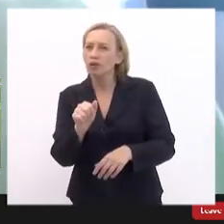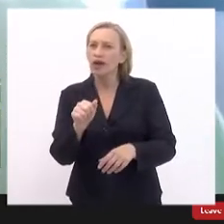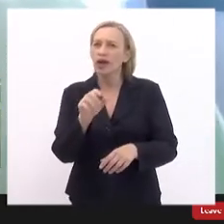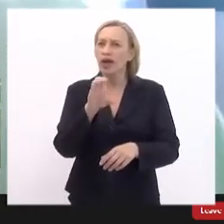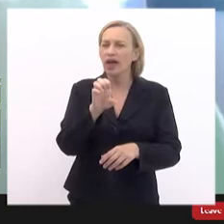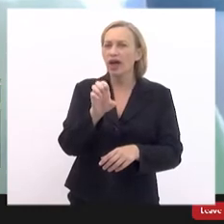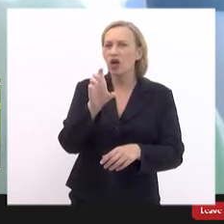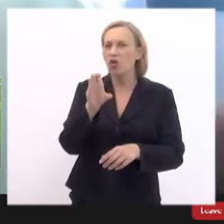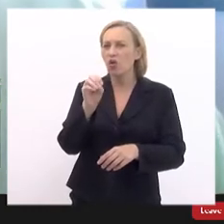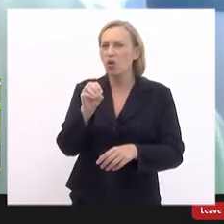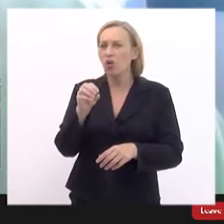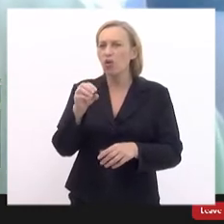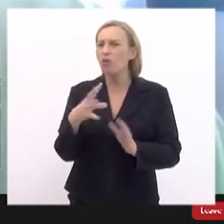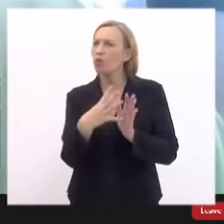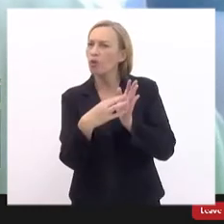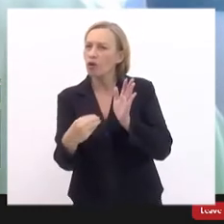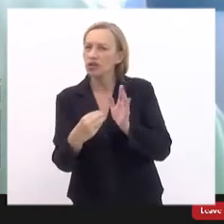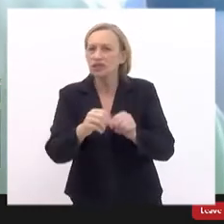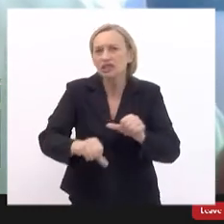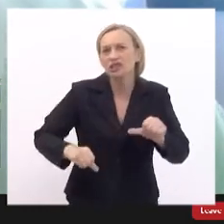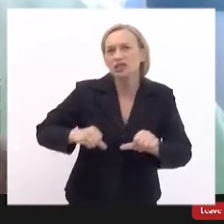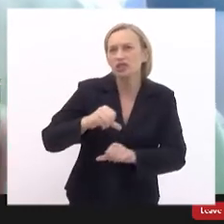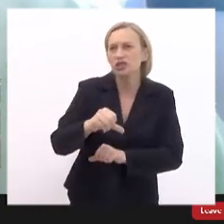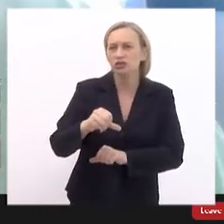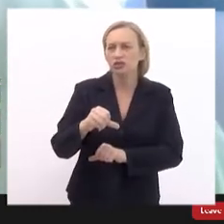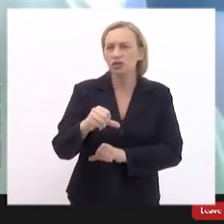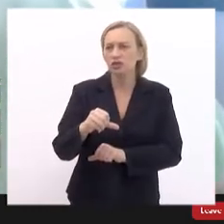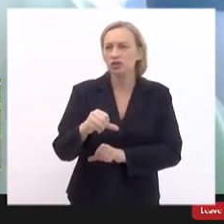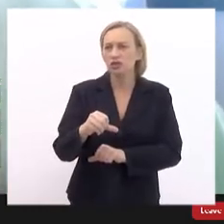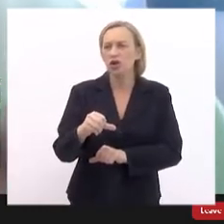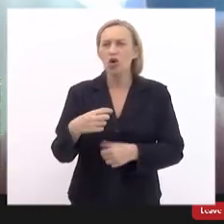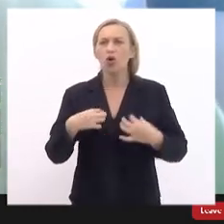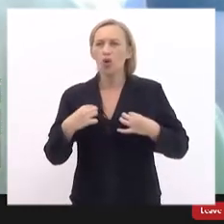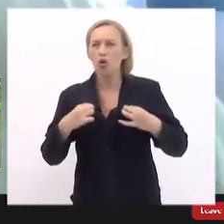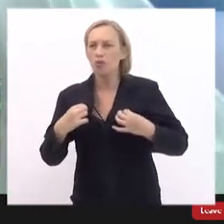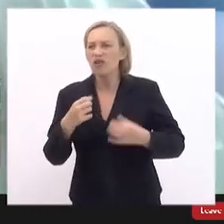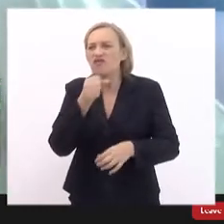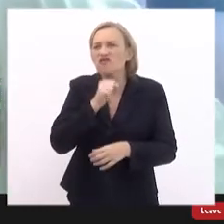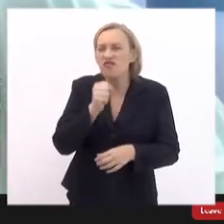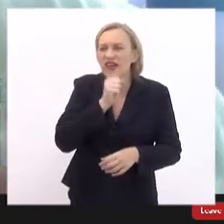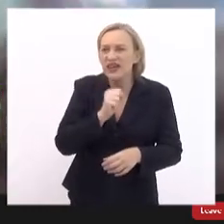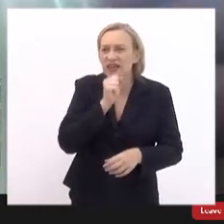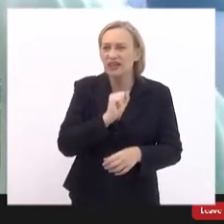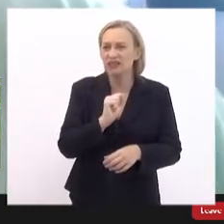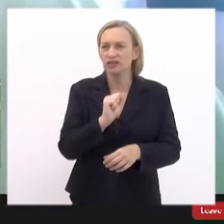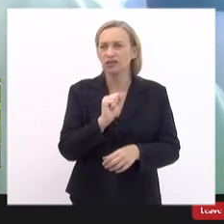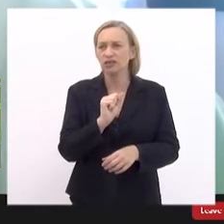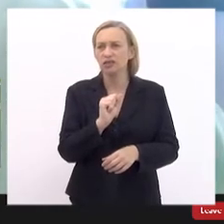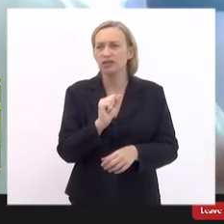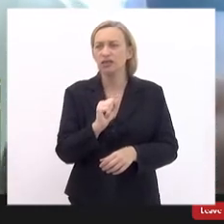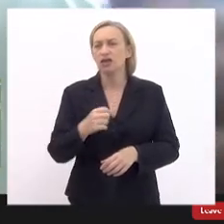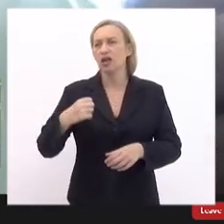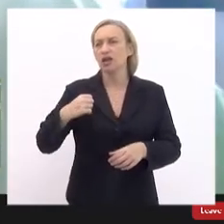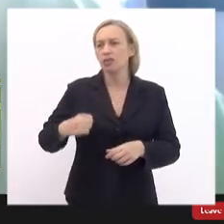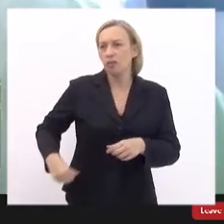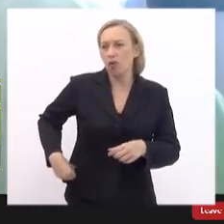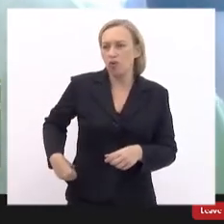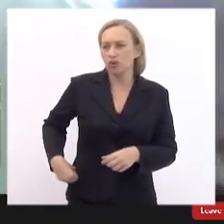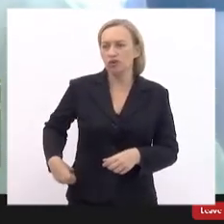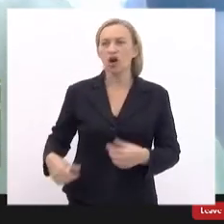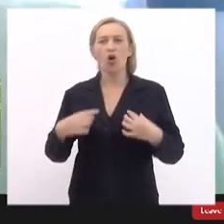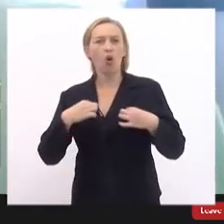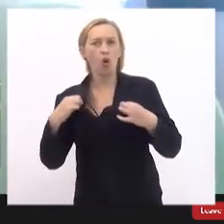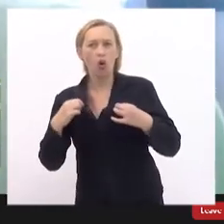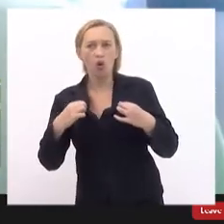Ecomoda, né, de transformar roupa velha, material velho em bolsas,